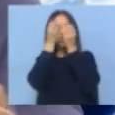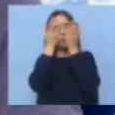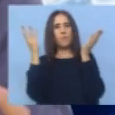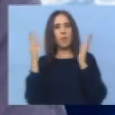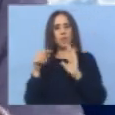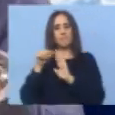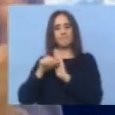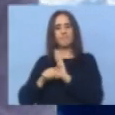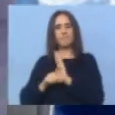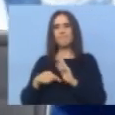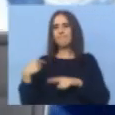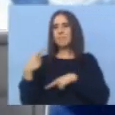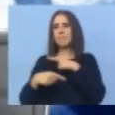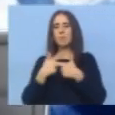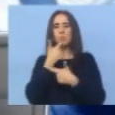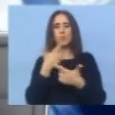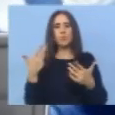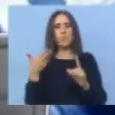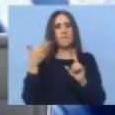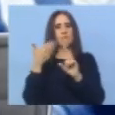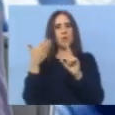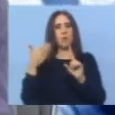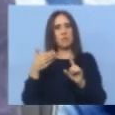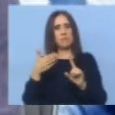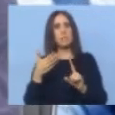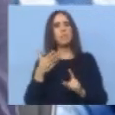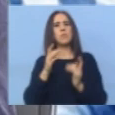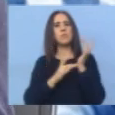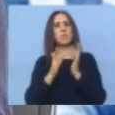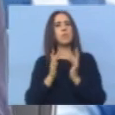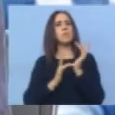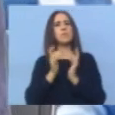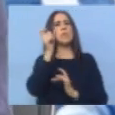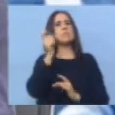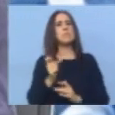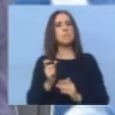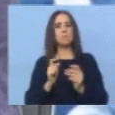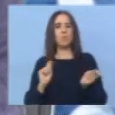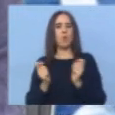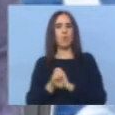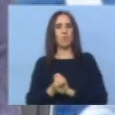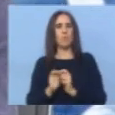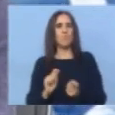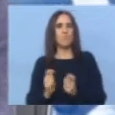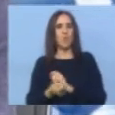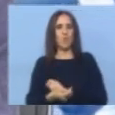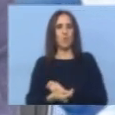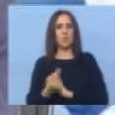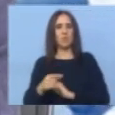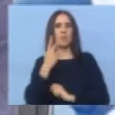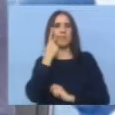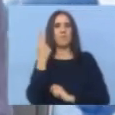toda a tradição aqui, e tudo isto se vai concentrar neste Jesus. E o que é que Jesus faz? A transfiguração. Ele vem transfigurar a